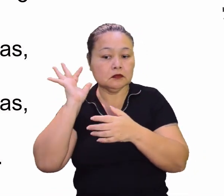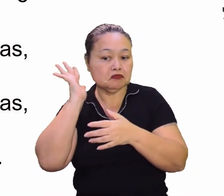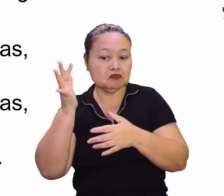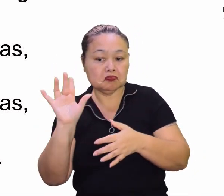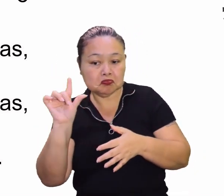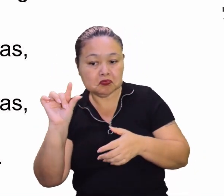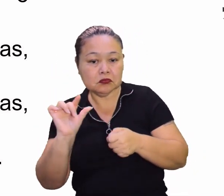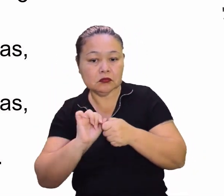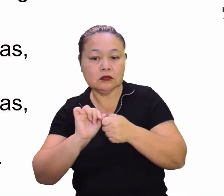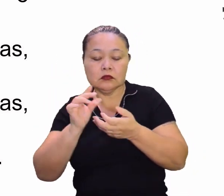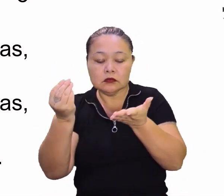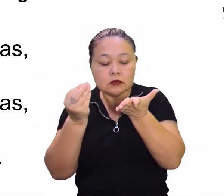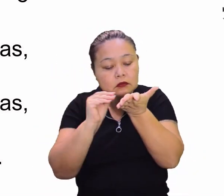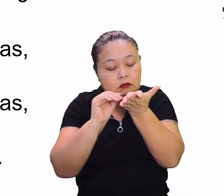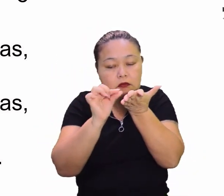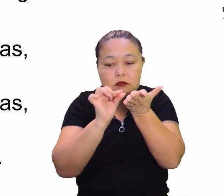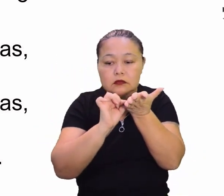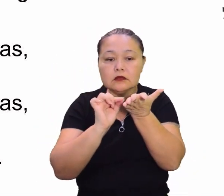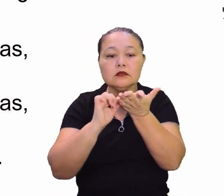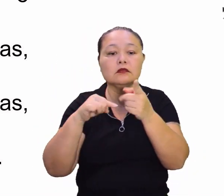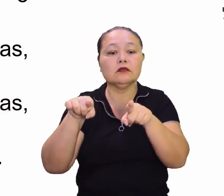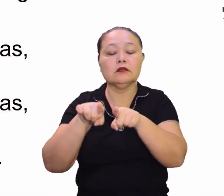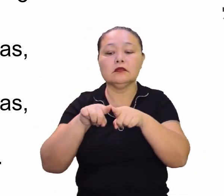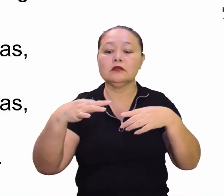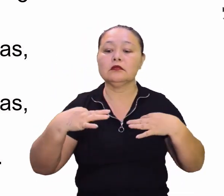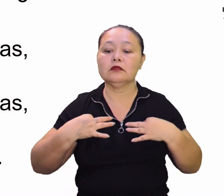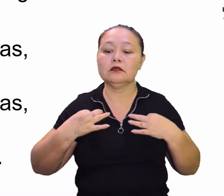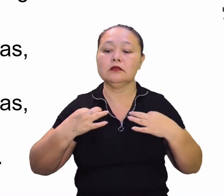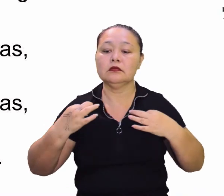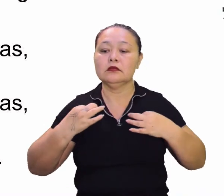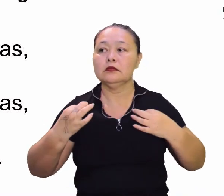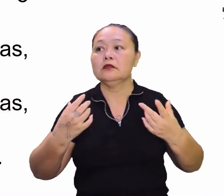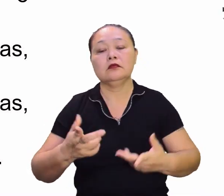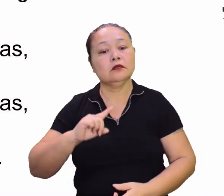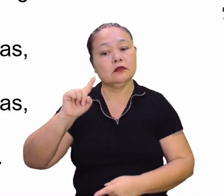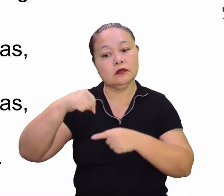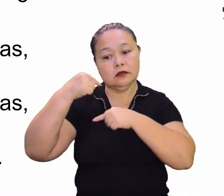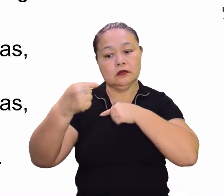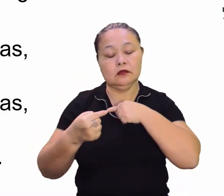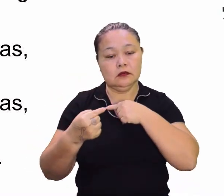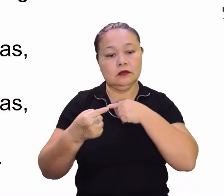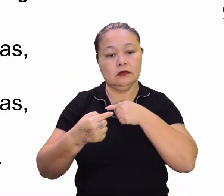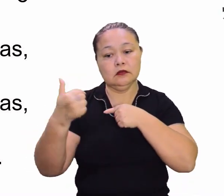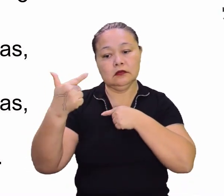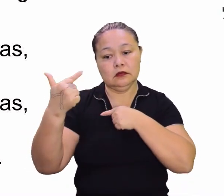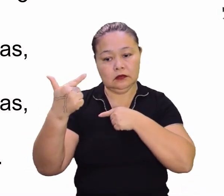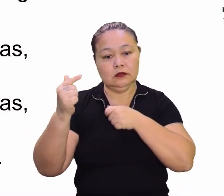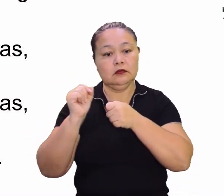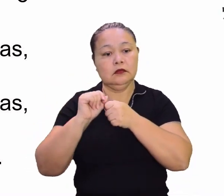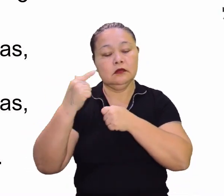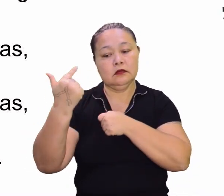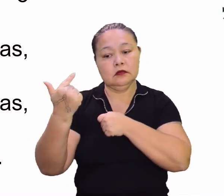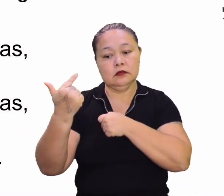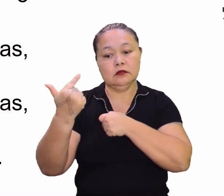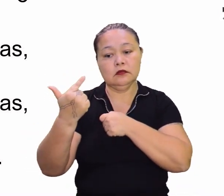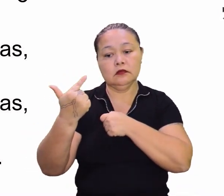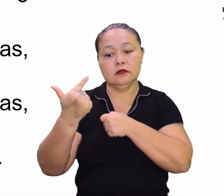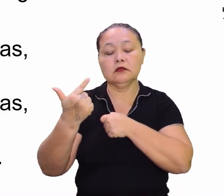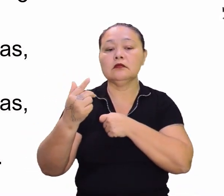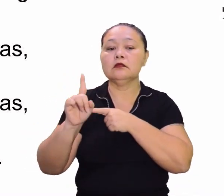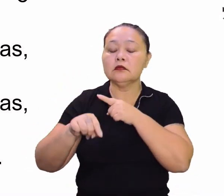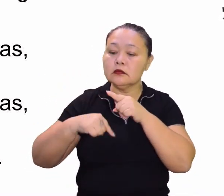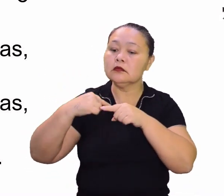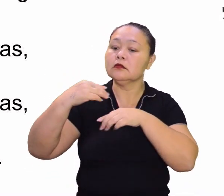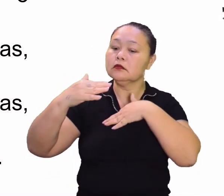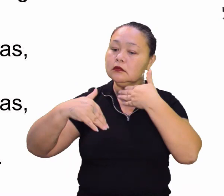também pequenos componentes eletrônicos e roupas. E aí depois, no segundo momento, né, da primeira geração, que os